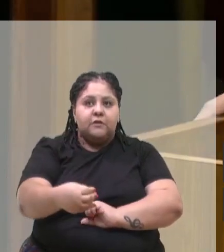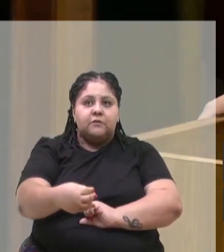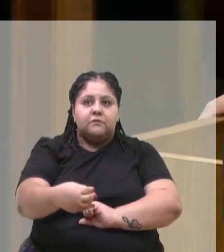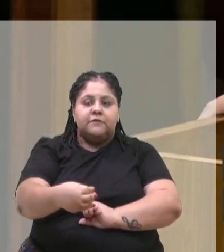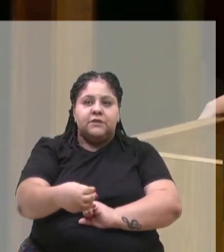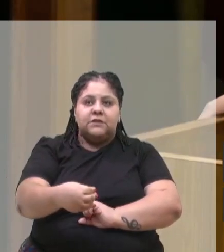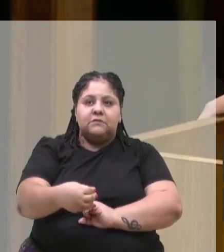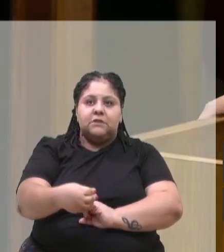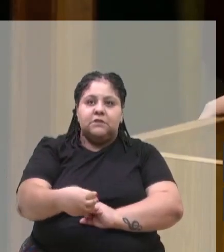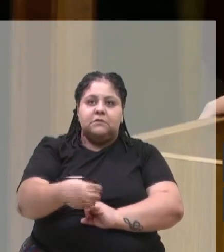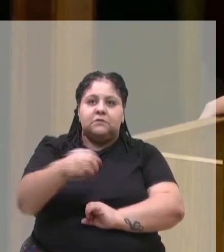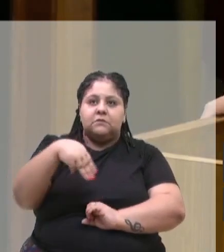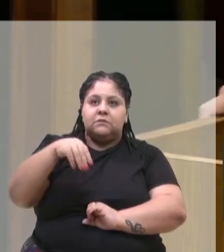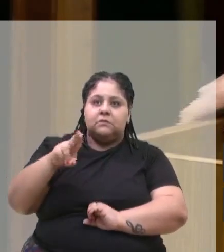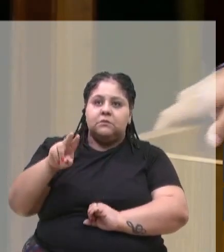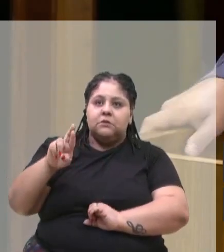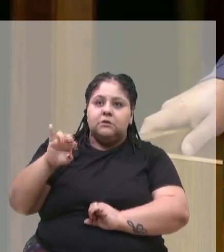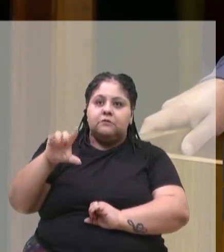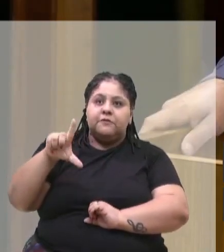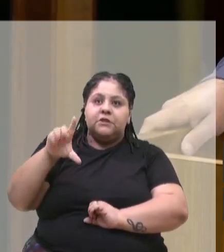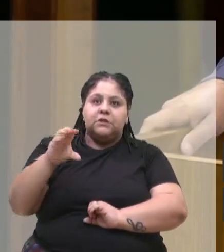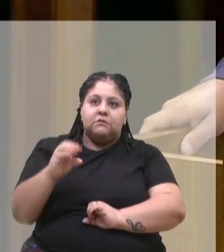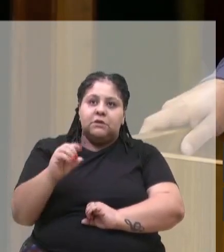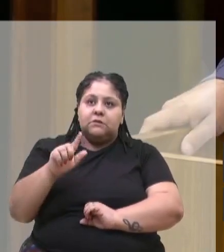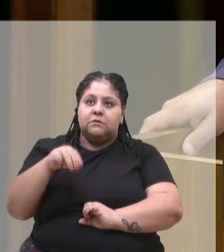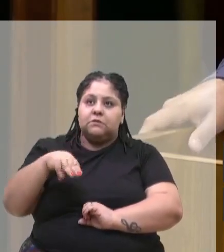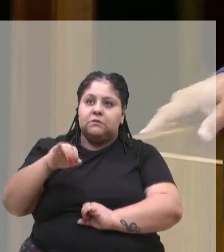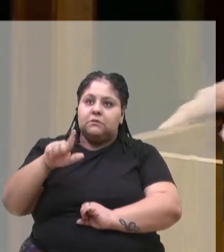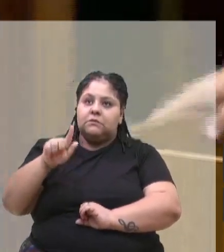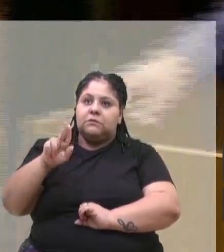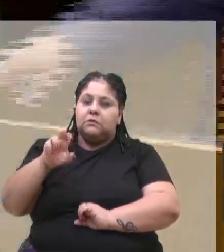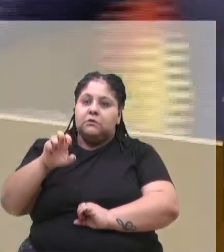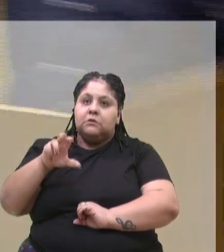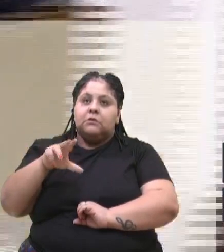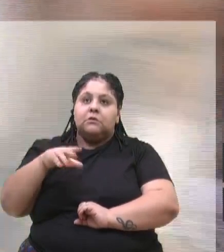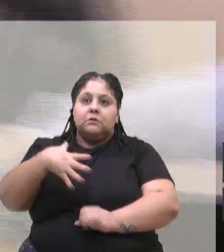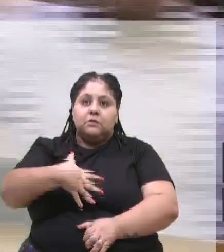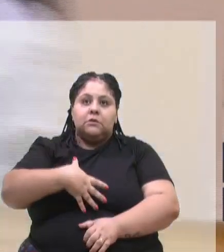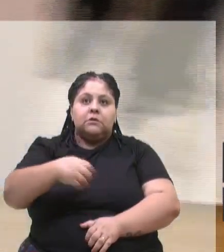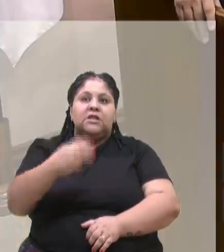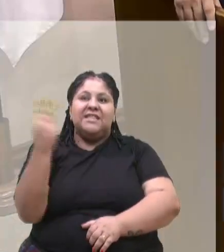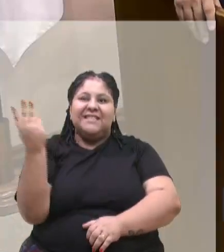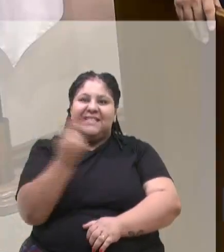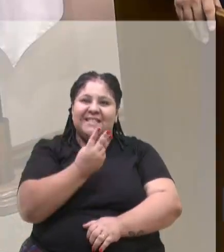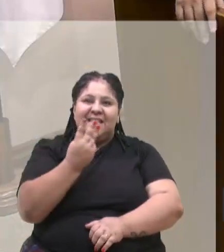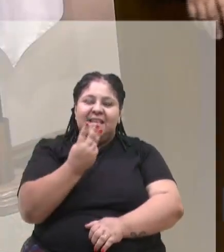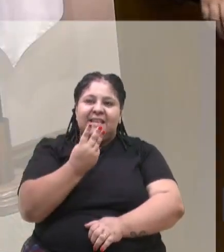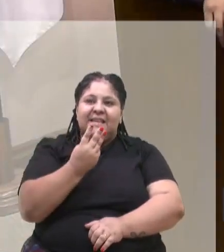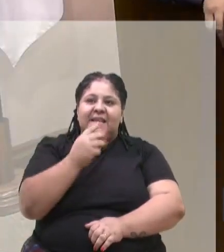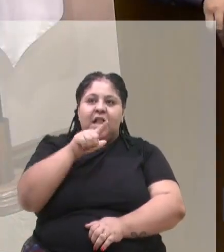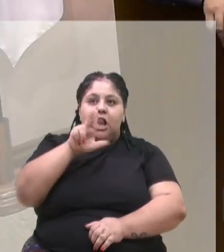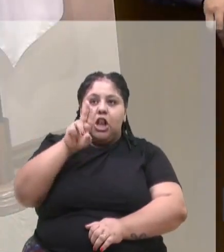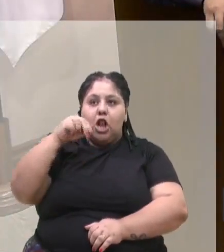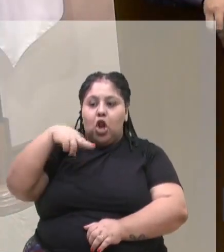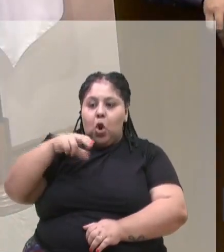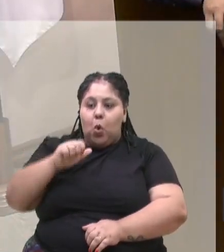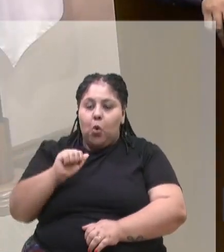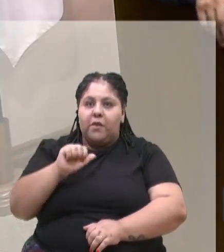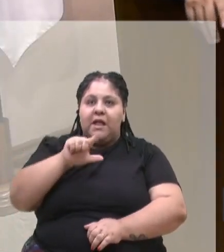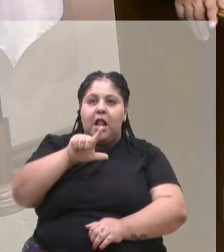ela tem o Murilo e o Theo, engravidou novamente de trigêmeas, a Luna, a Luísa e a